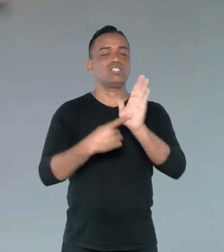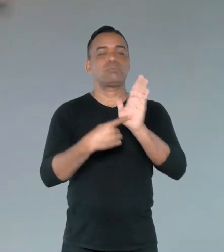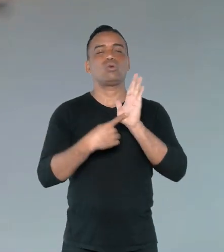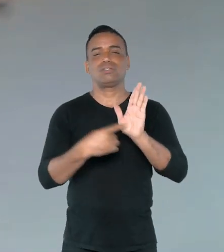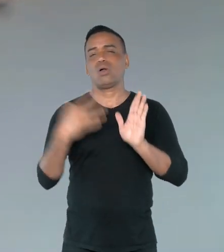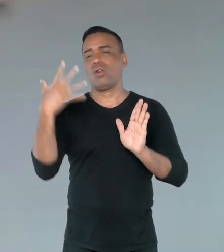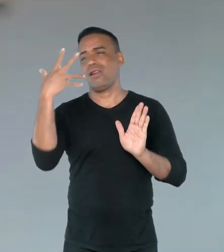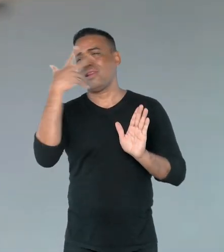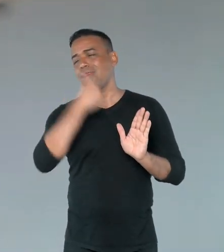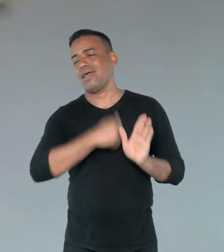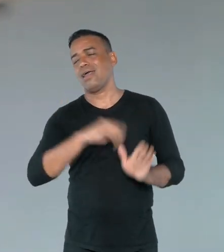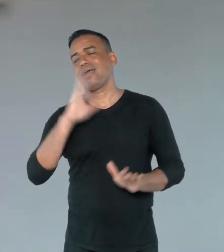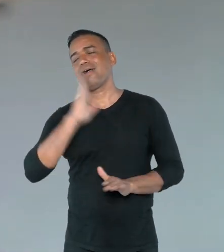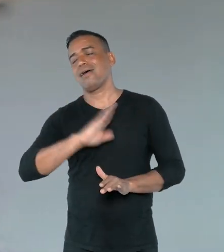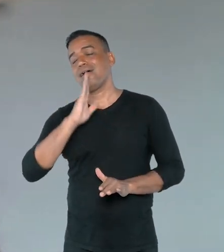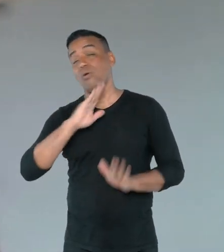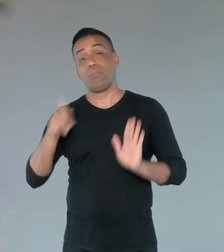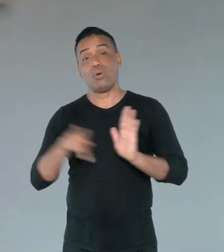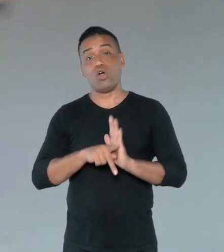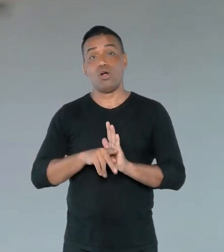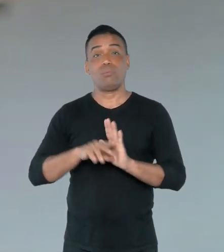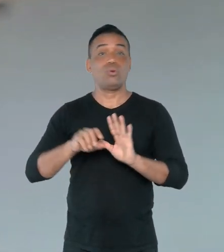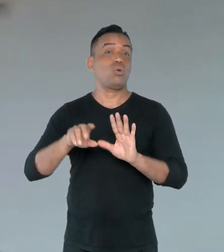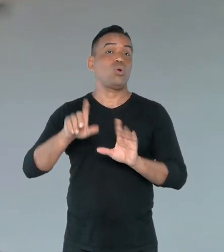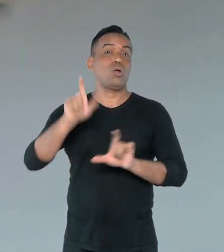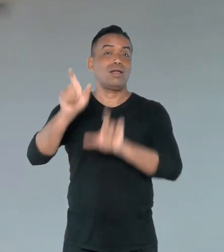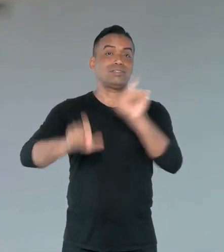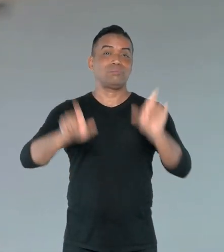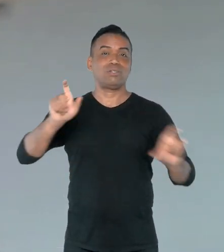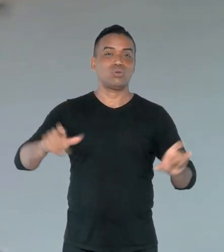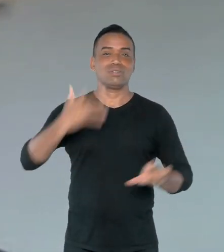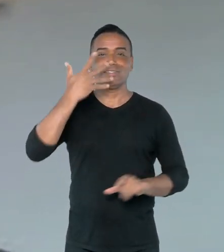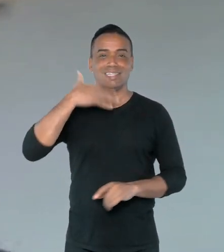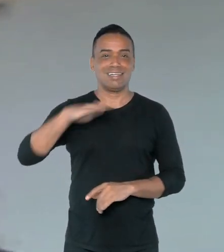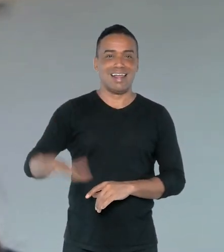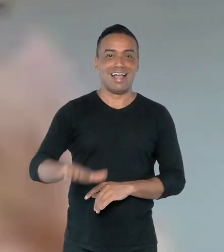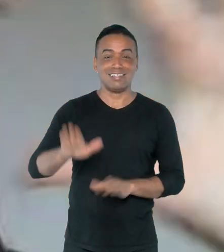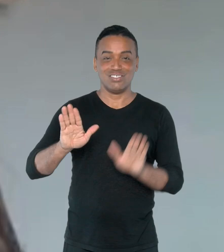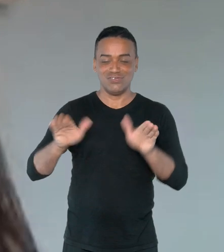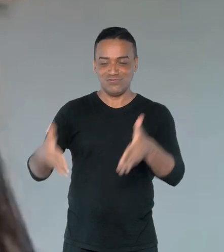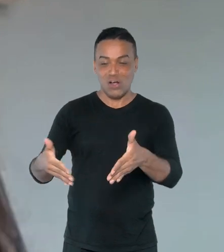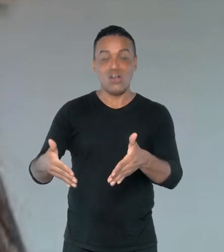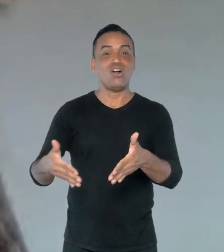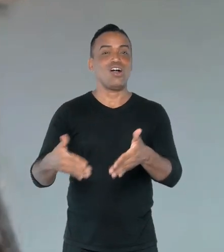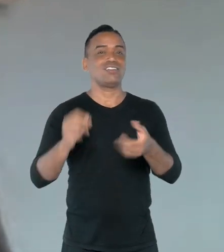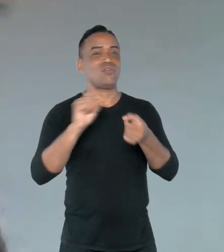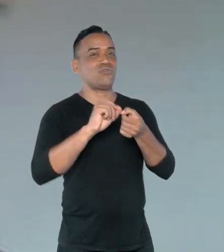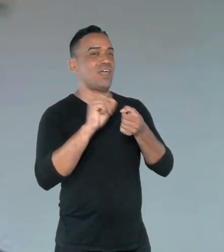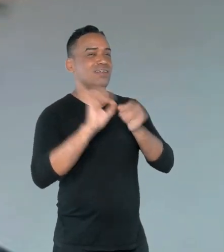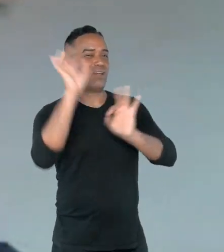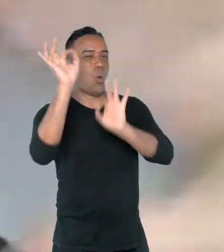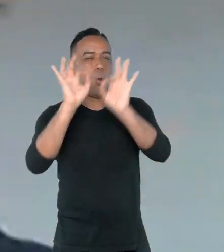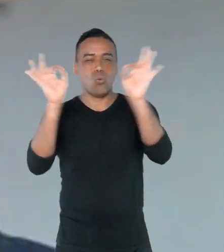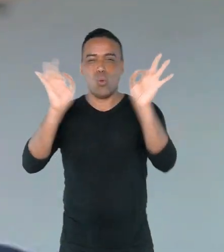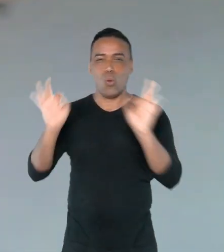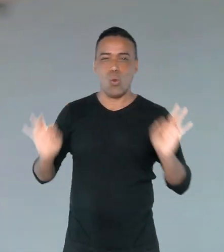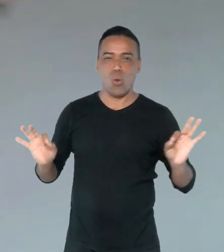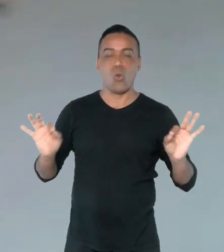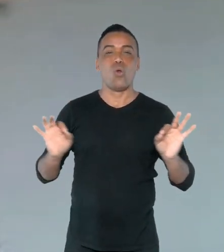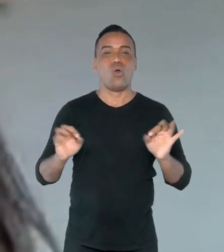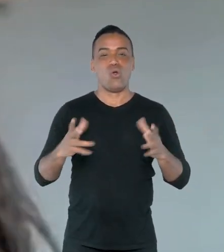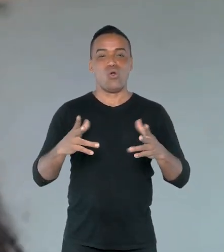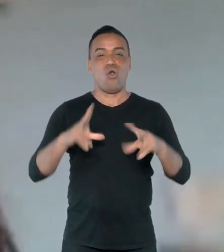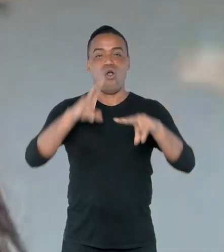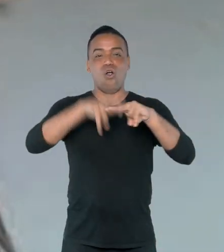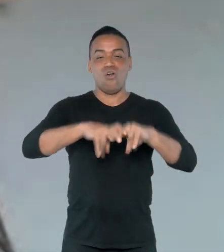porque ela foi bem voltada para o público infantil, então a gente fez uma decoração, colocou um puff no meio